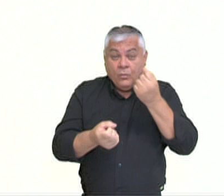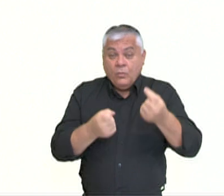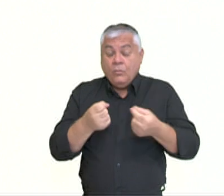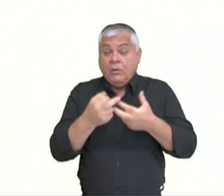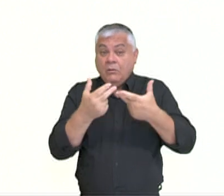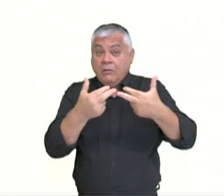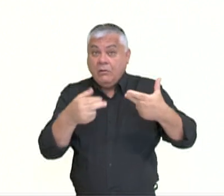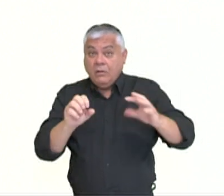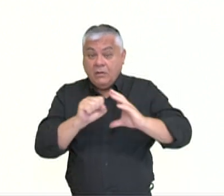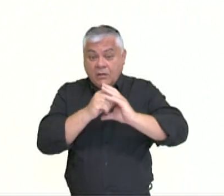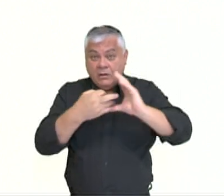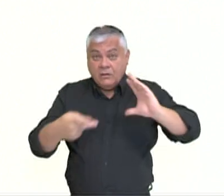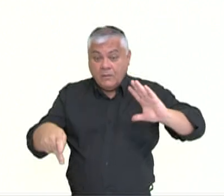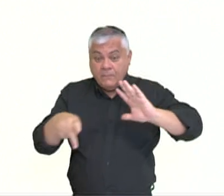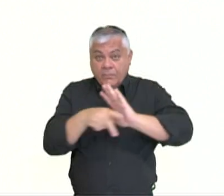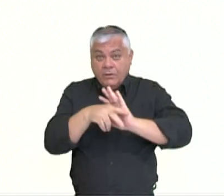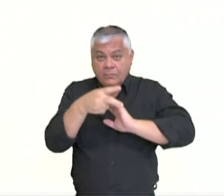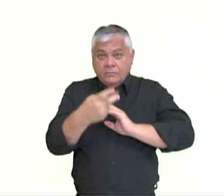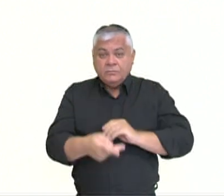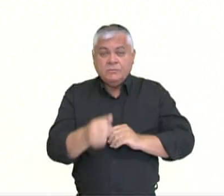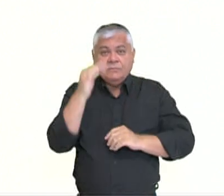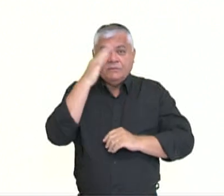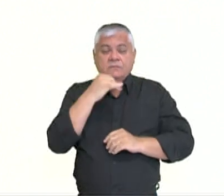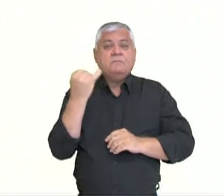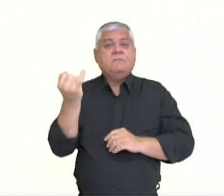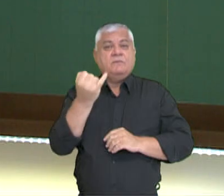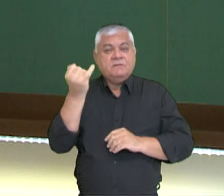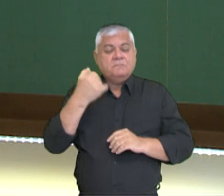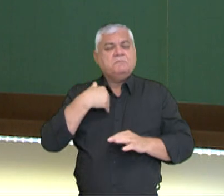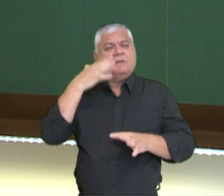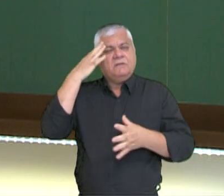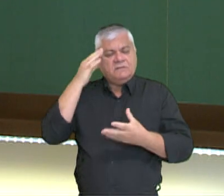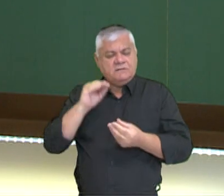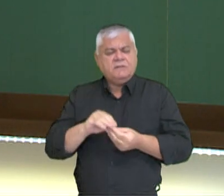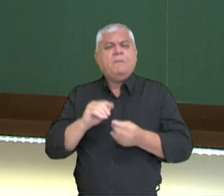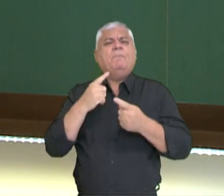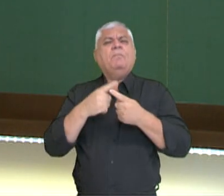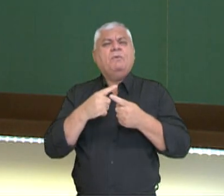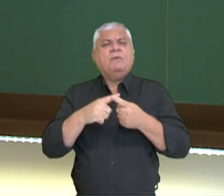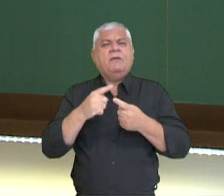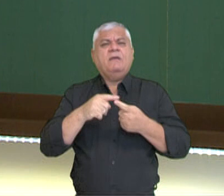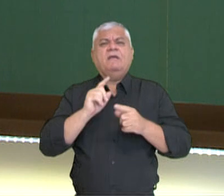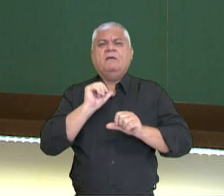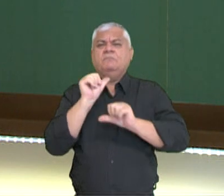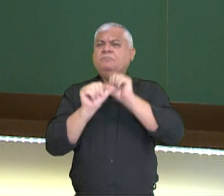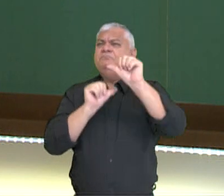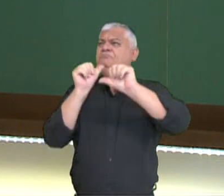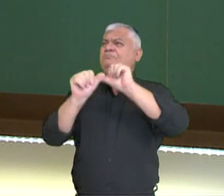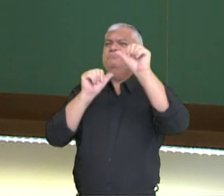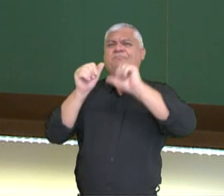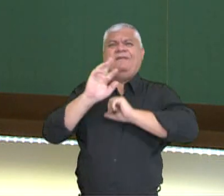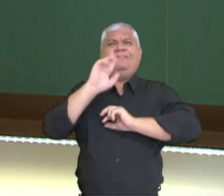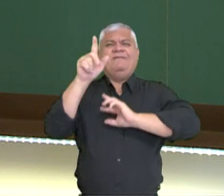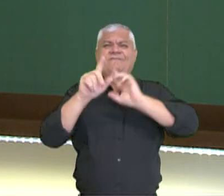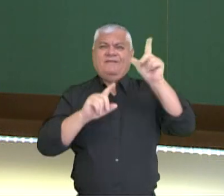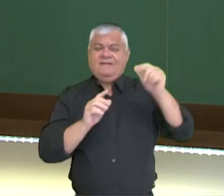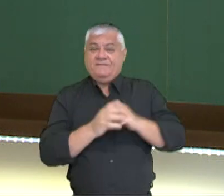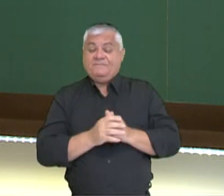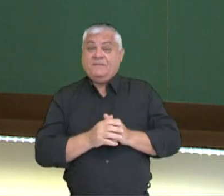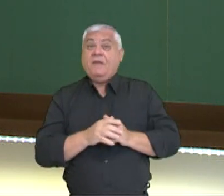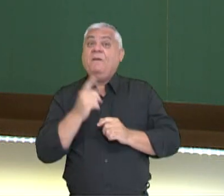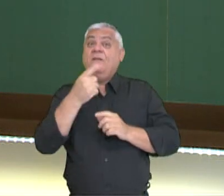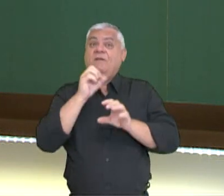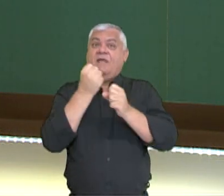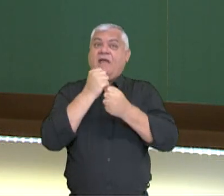que são importantíssimas para a gente entender por que há tanta diferença. Uma delas é a